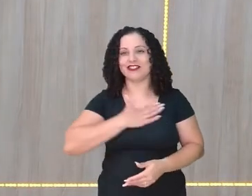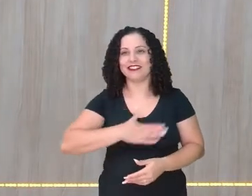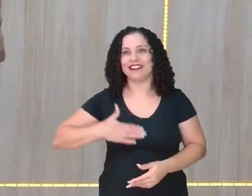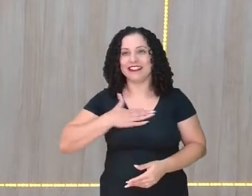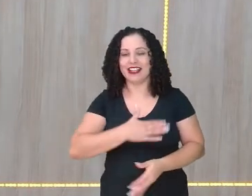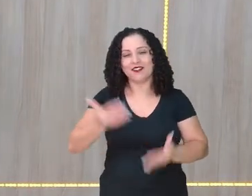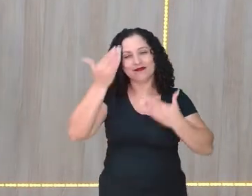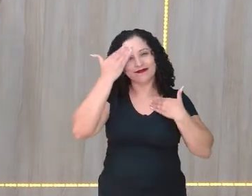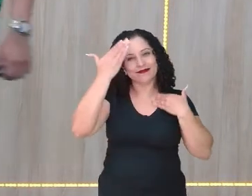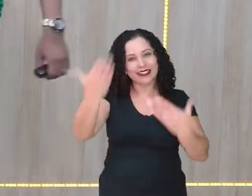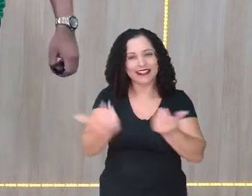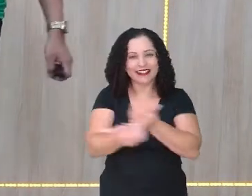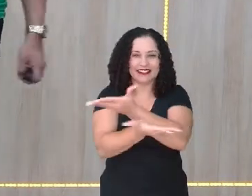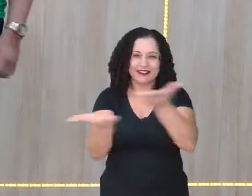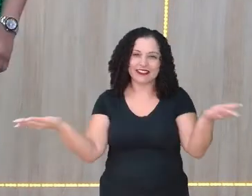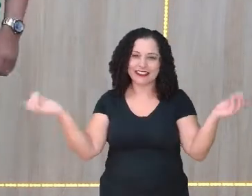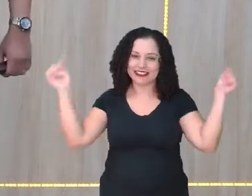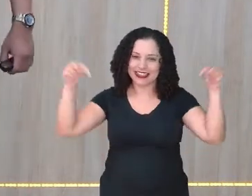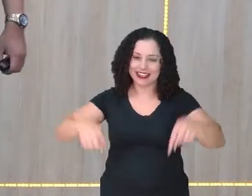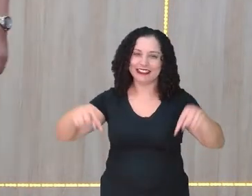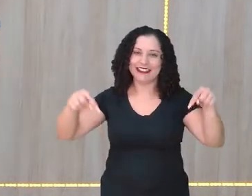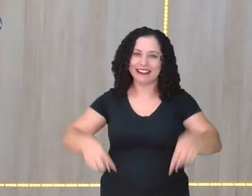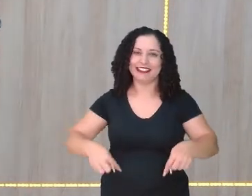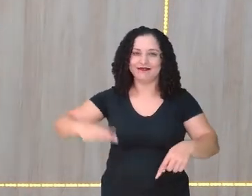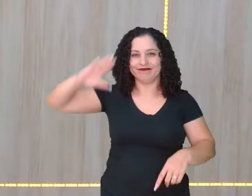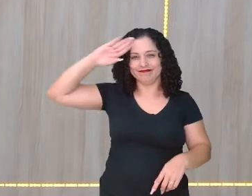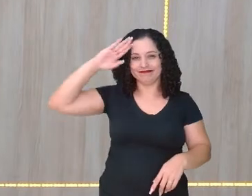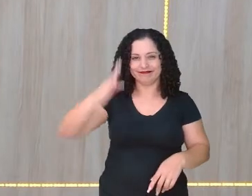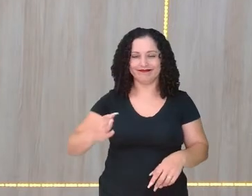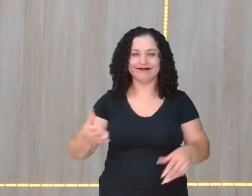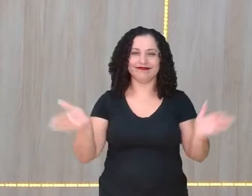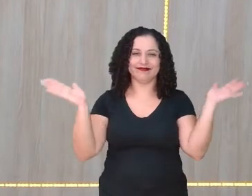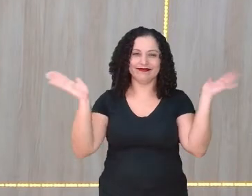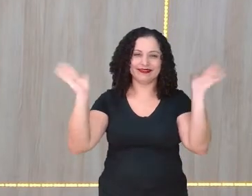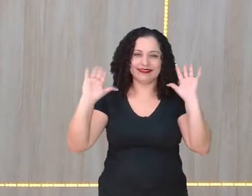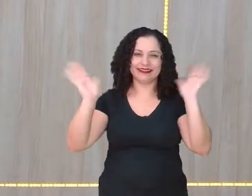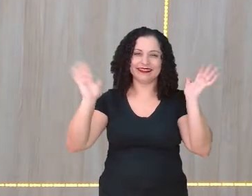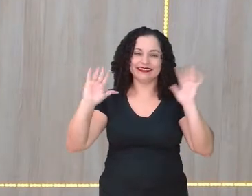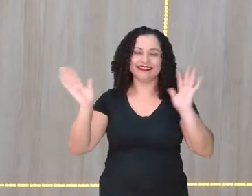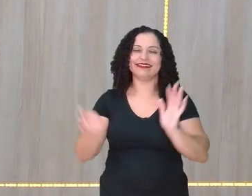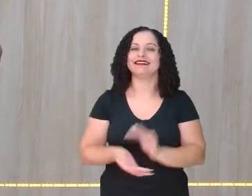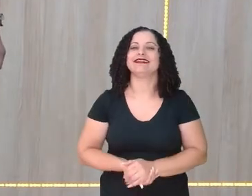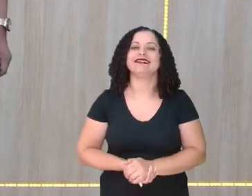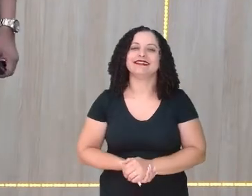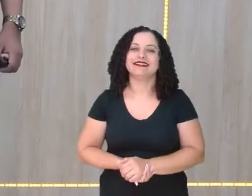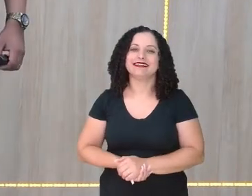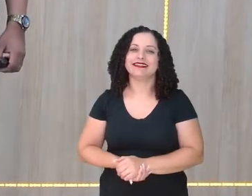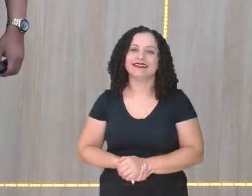Thanks for being with me. Obrigado por estar comigo. See you around. Vejo você por aí. Fui!